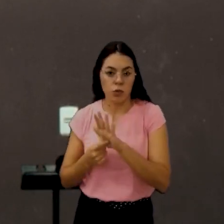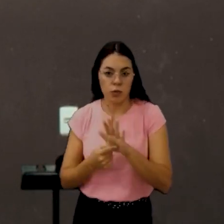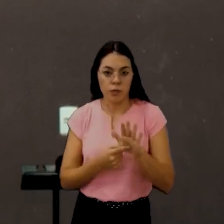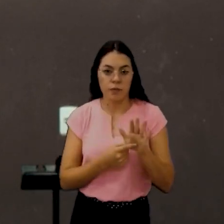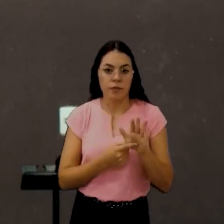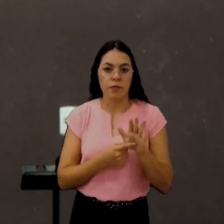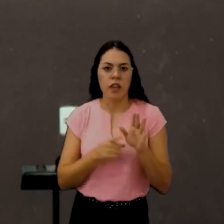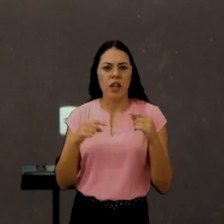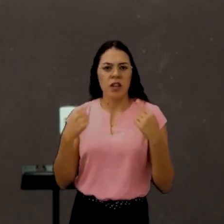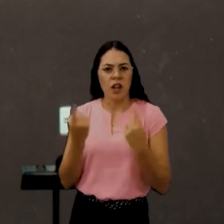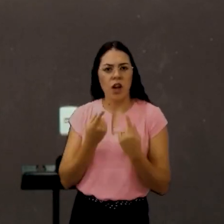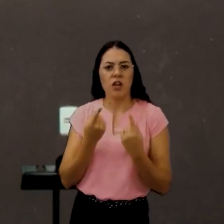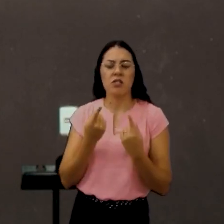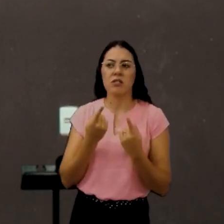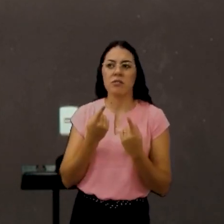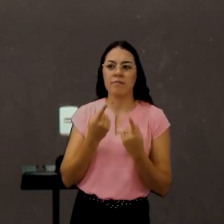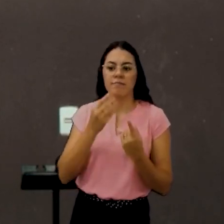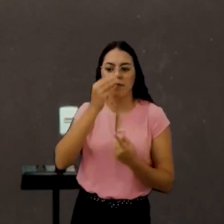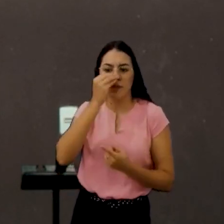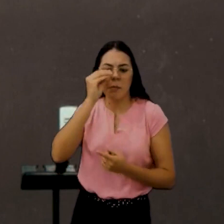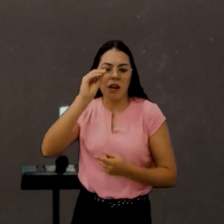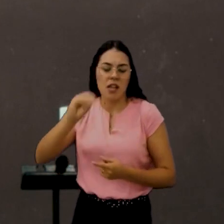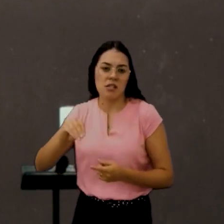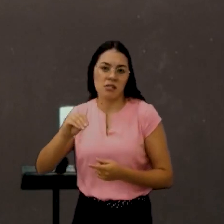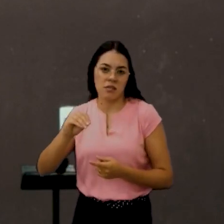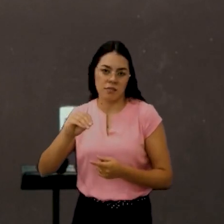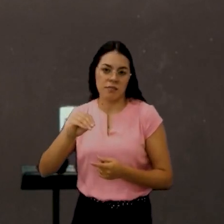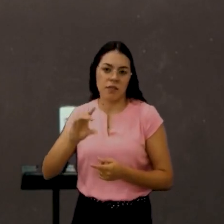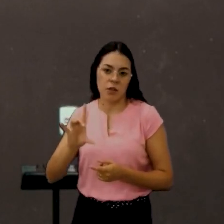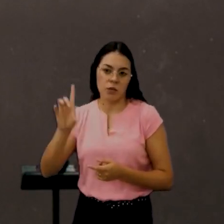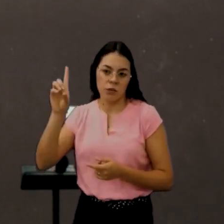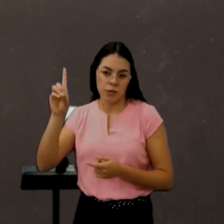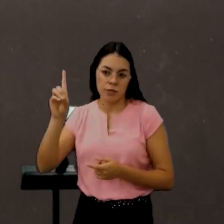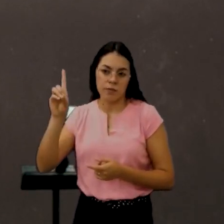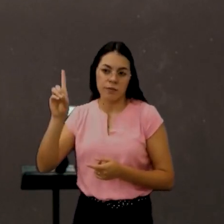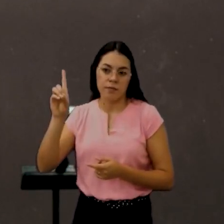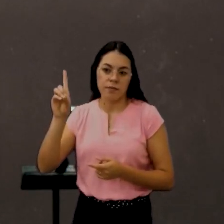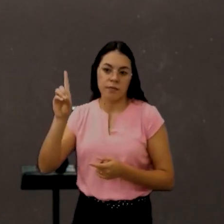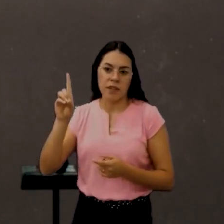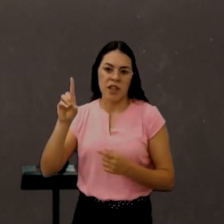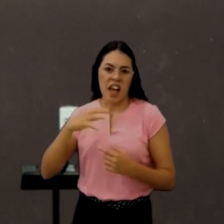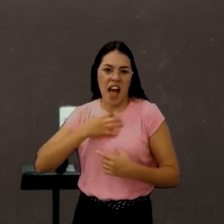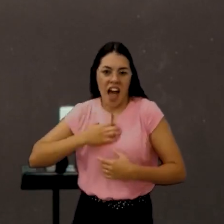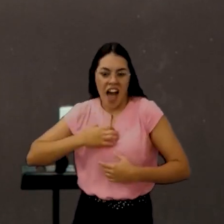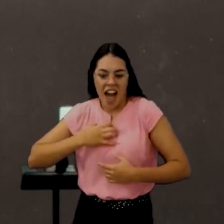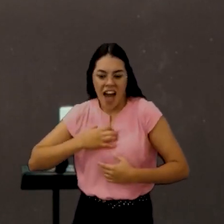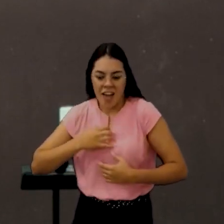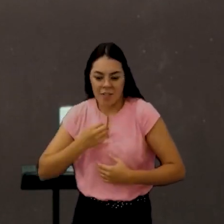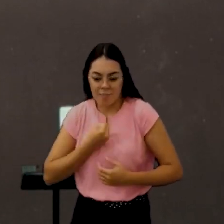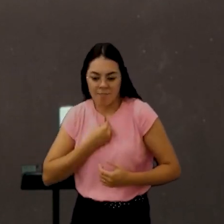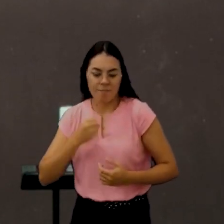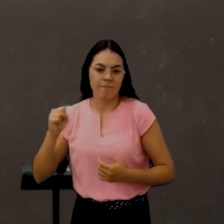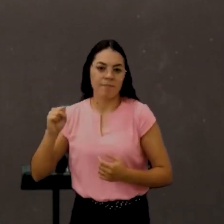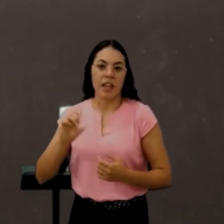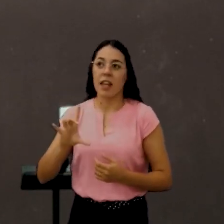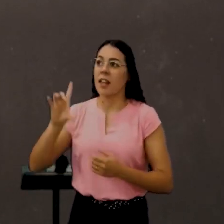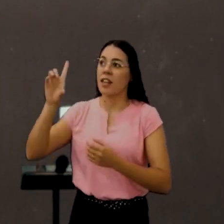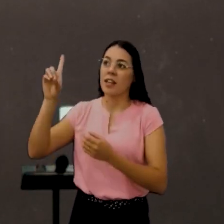Nós nos rebelamos contra aquele que é dono de nós. Nós nos revoltamos contra aquele que tudo nos